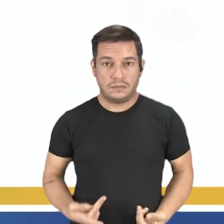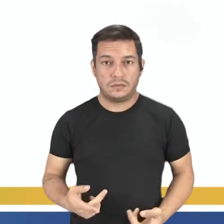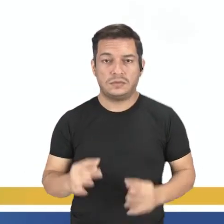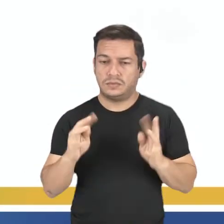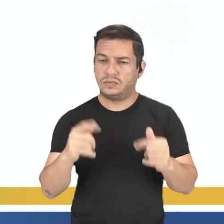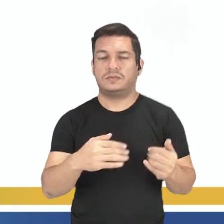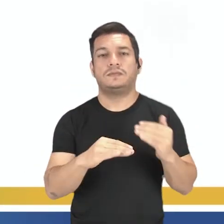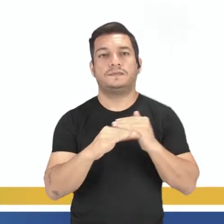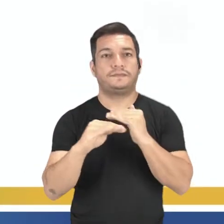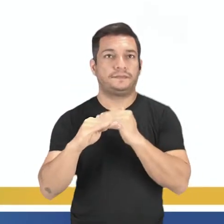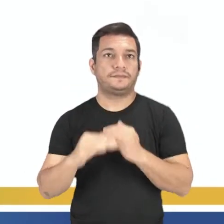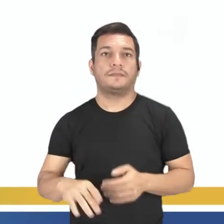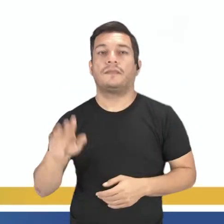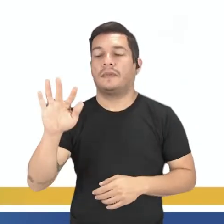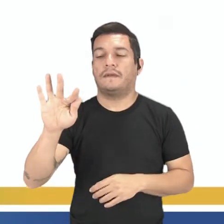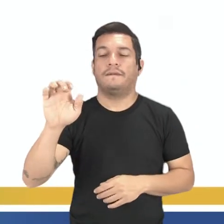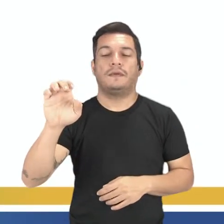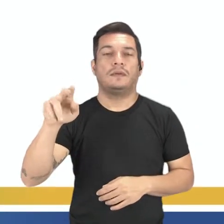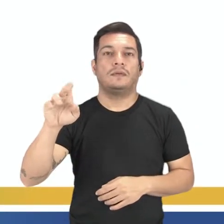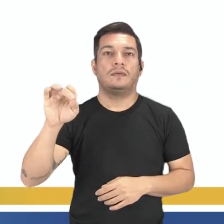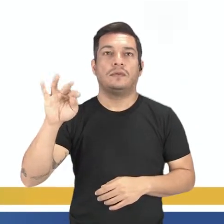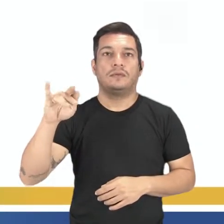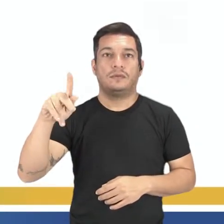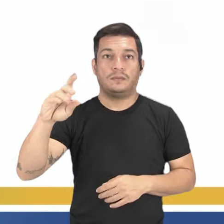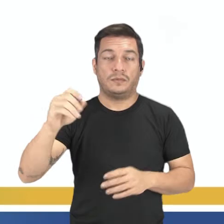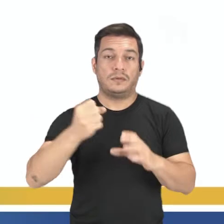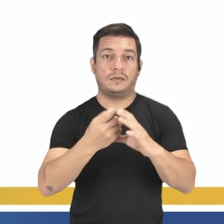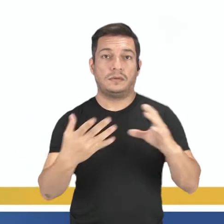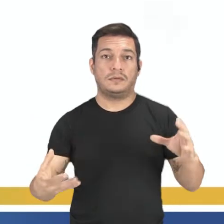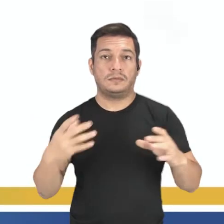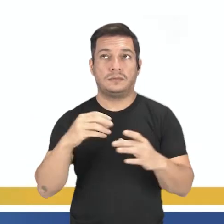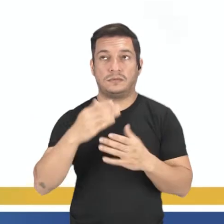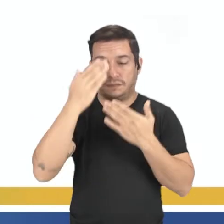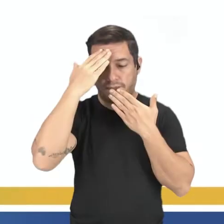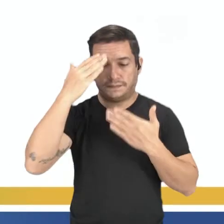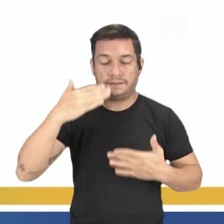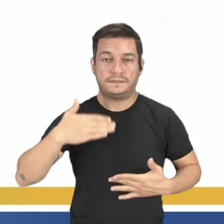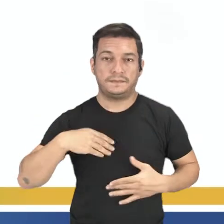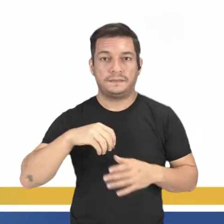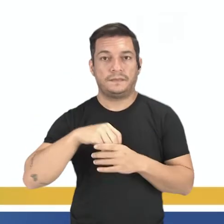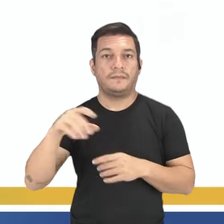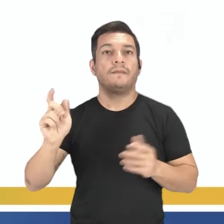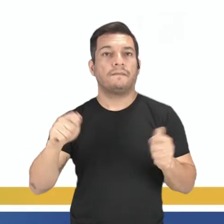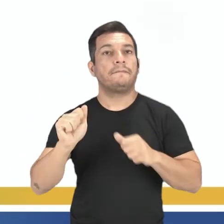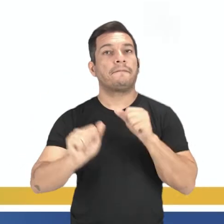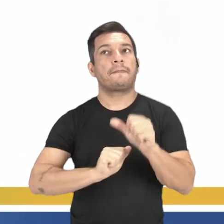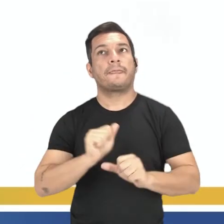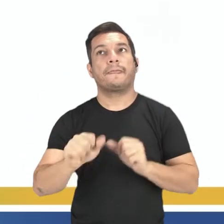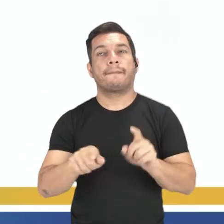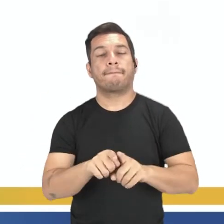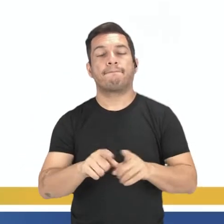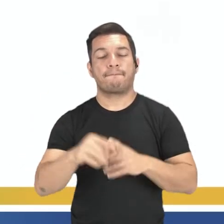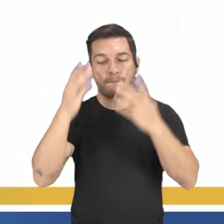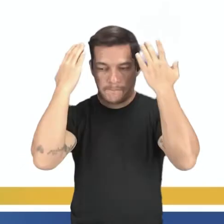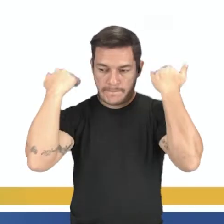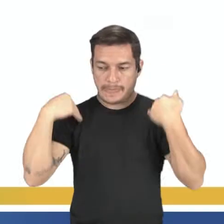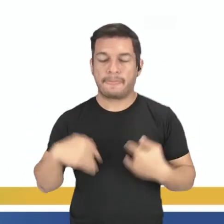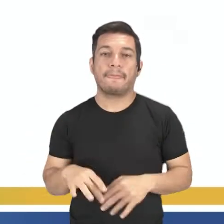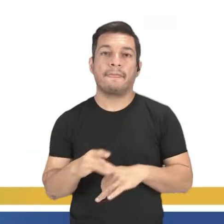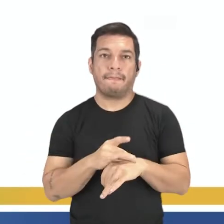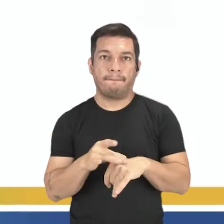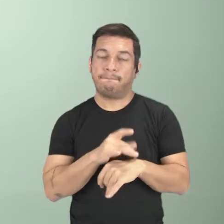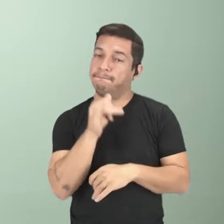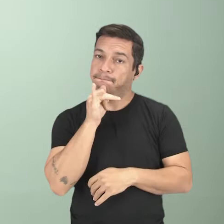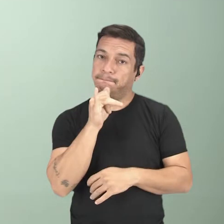são iguais. E o fenótipo são nossas características externas, que podem ser alteradas, Eu tenho um cabelo preto,